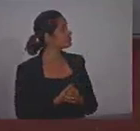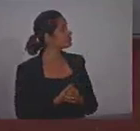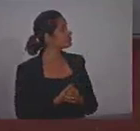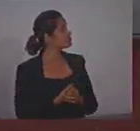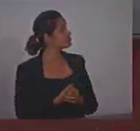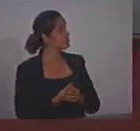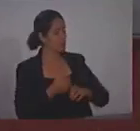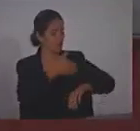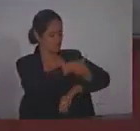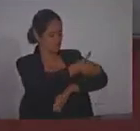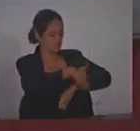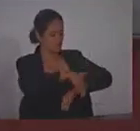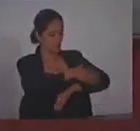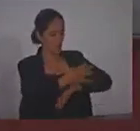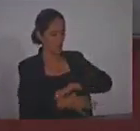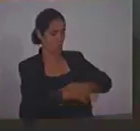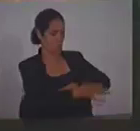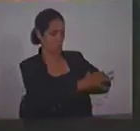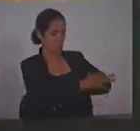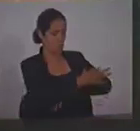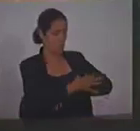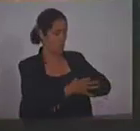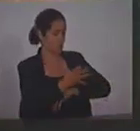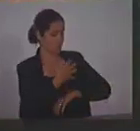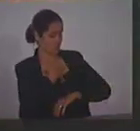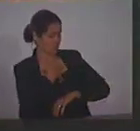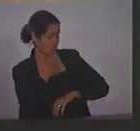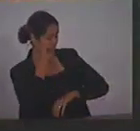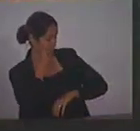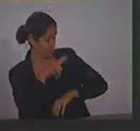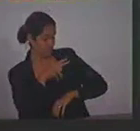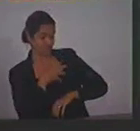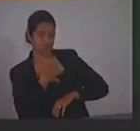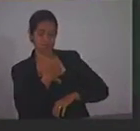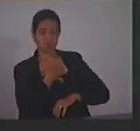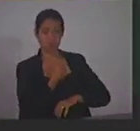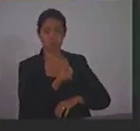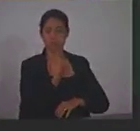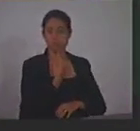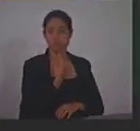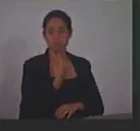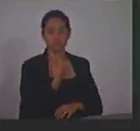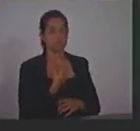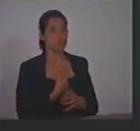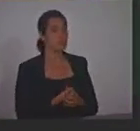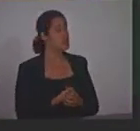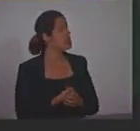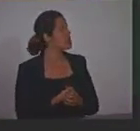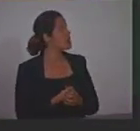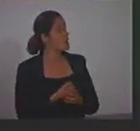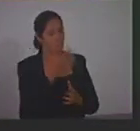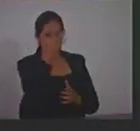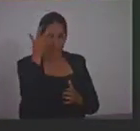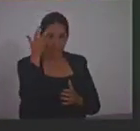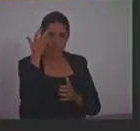Asfalto danificado de avenida causa incômodo. Eu fui procurado por diversos moradores do Boa Vista,